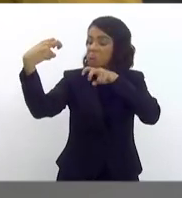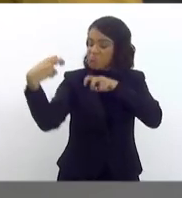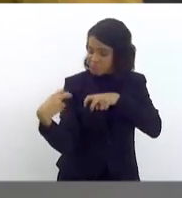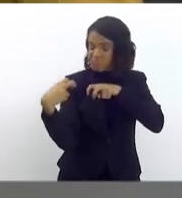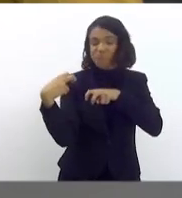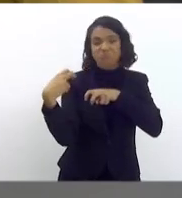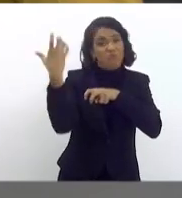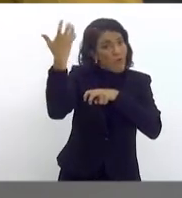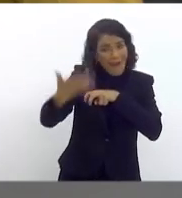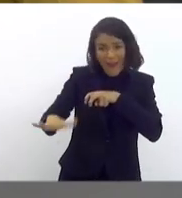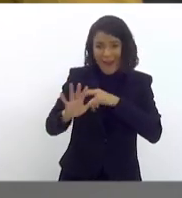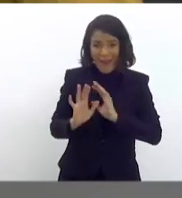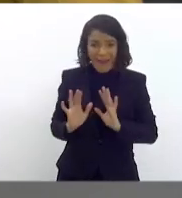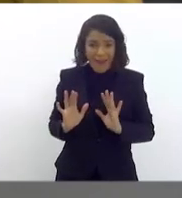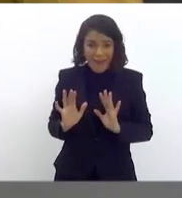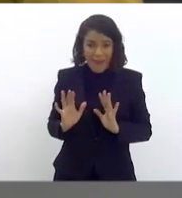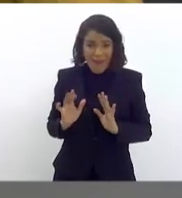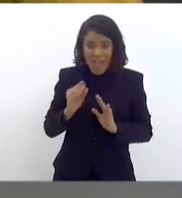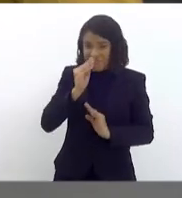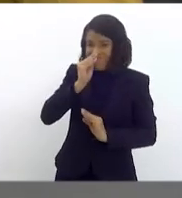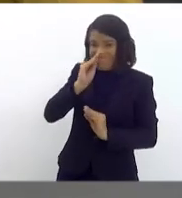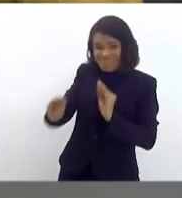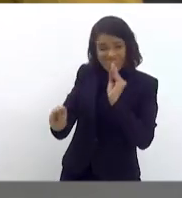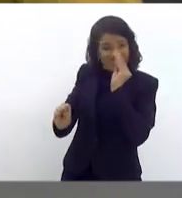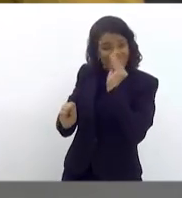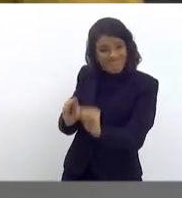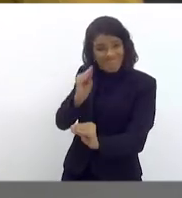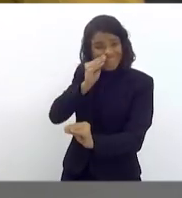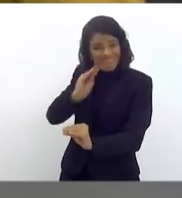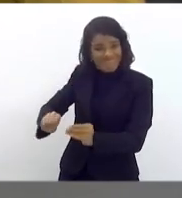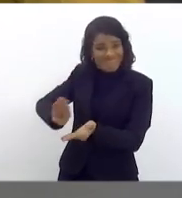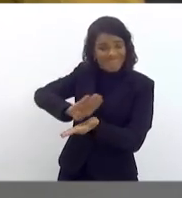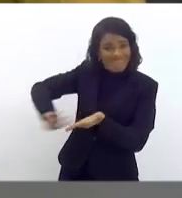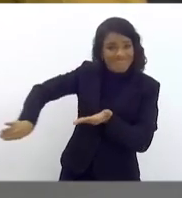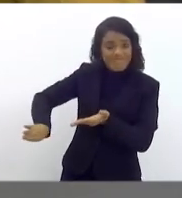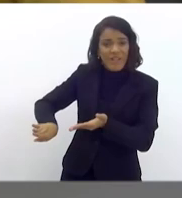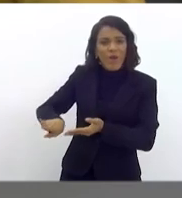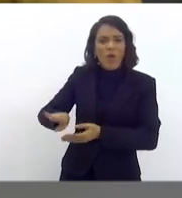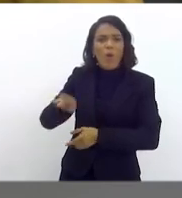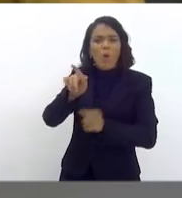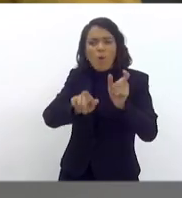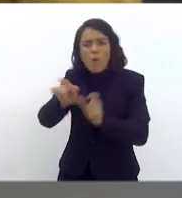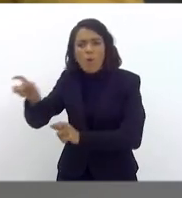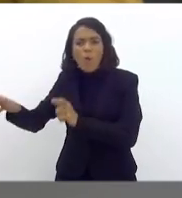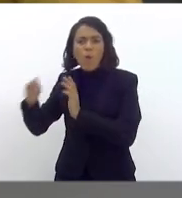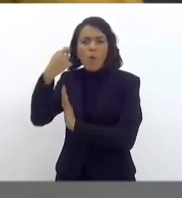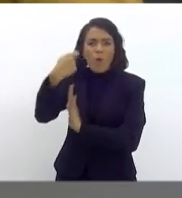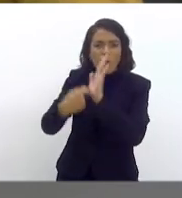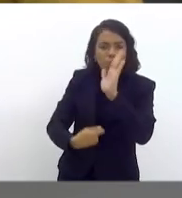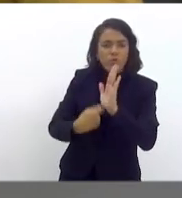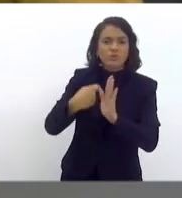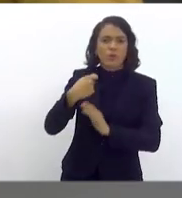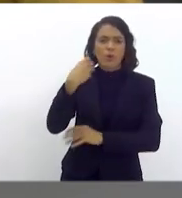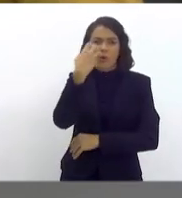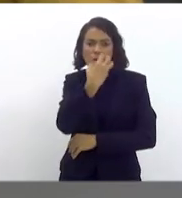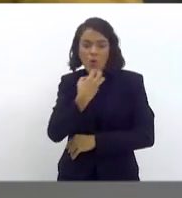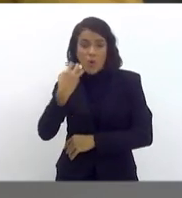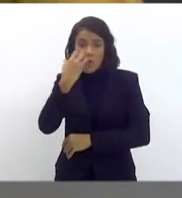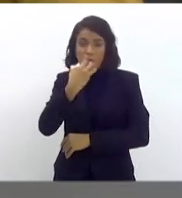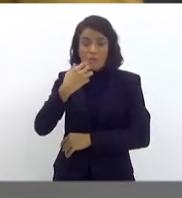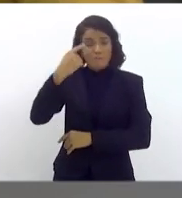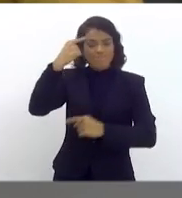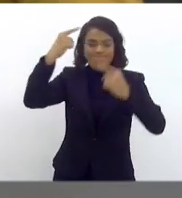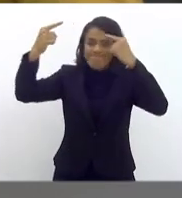ouvir, ele despreza em todos os momentos os compositores, os autores, esses